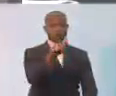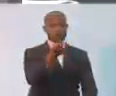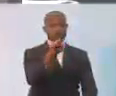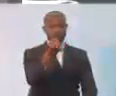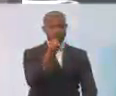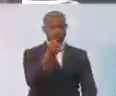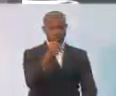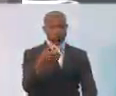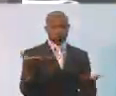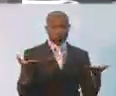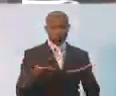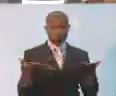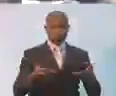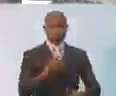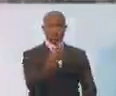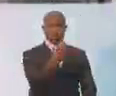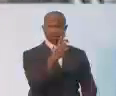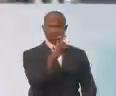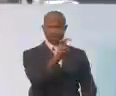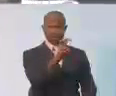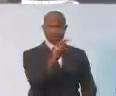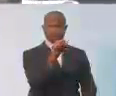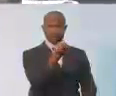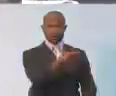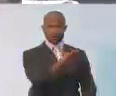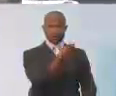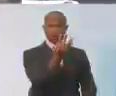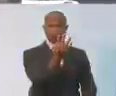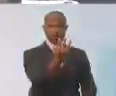12.678.905, agora